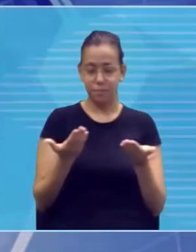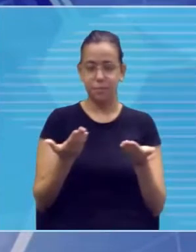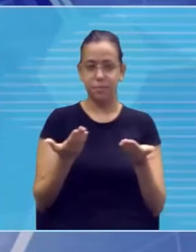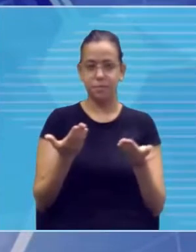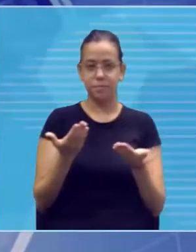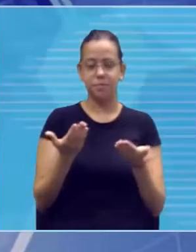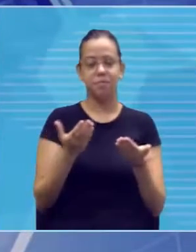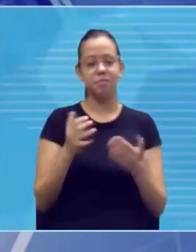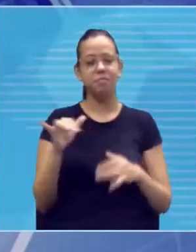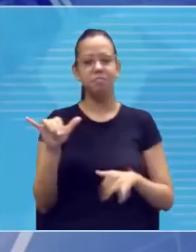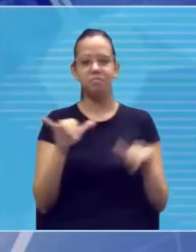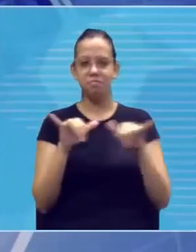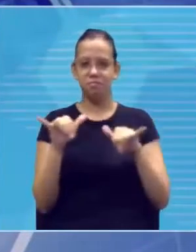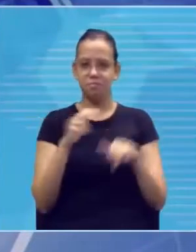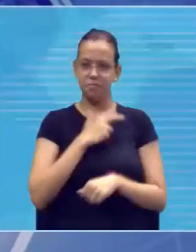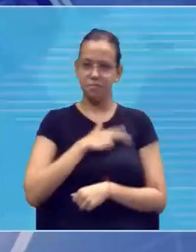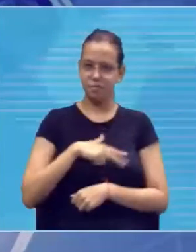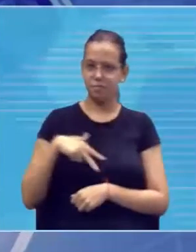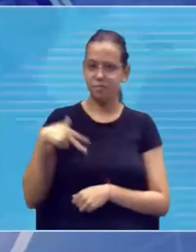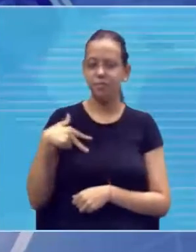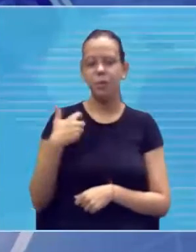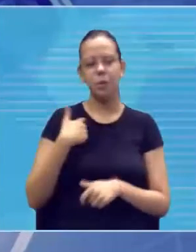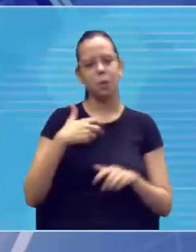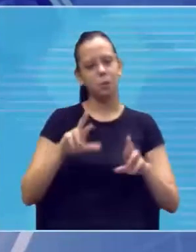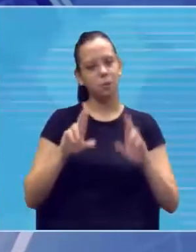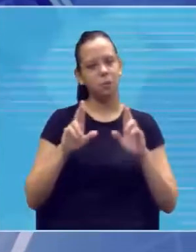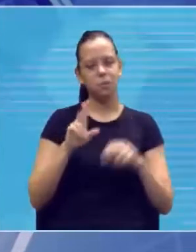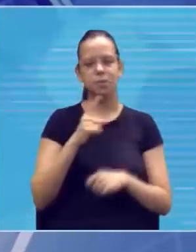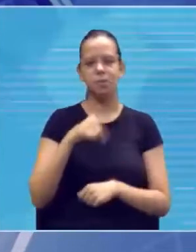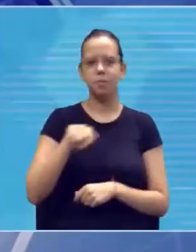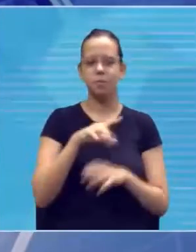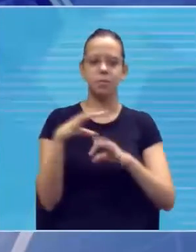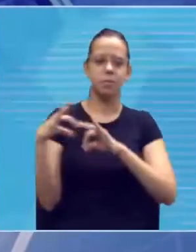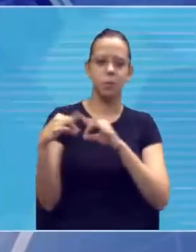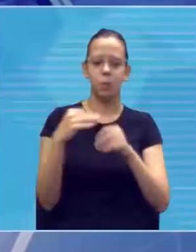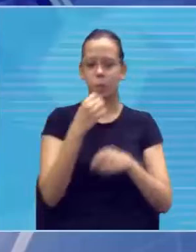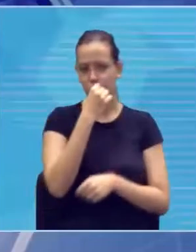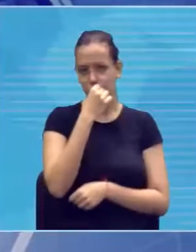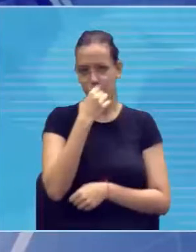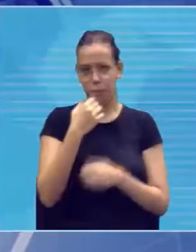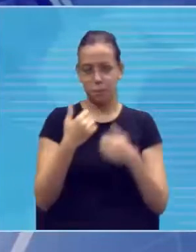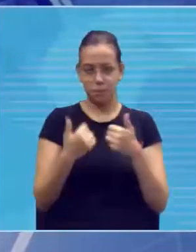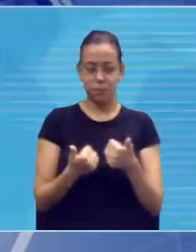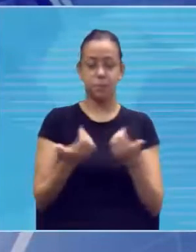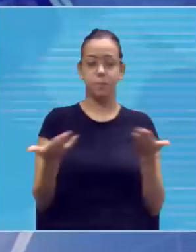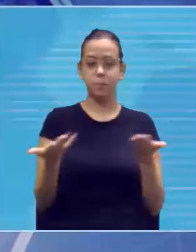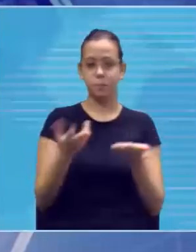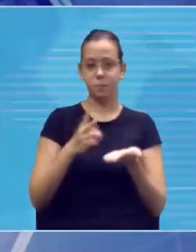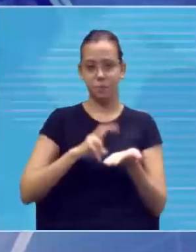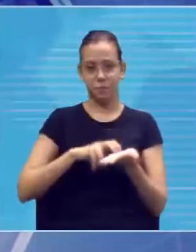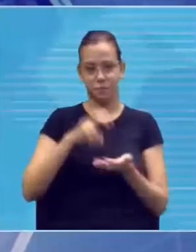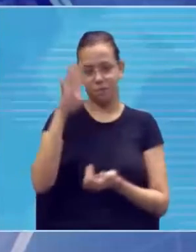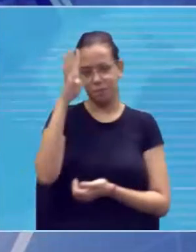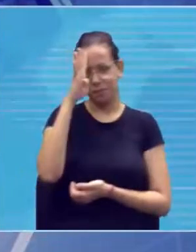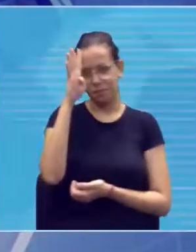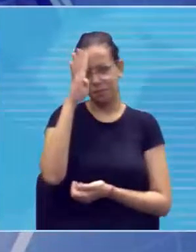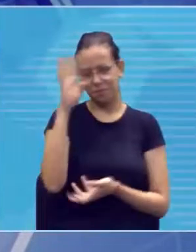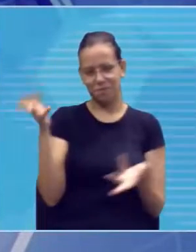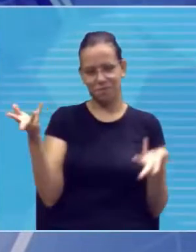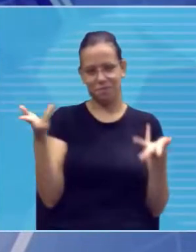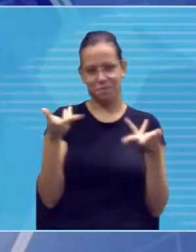tranquilo e favorável Espero que você estejam muito bem nessa manhã de quarta-feira maravilhosa